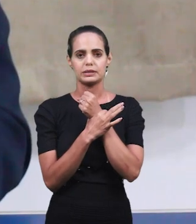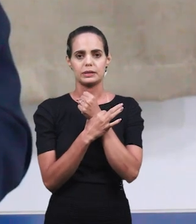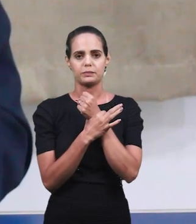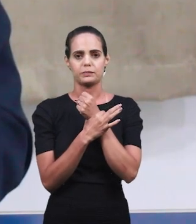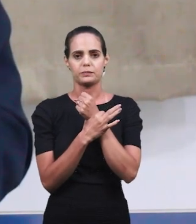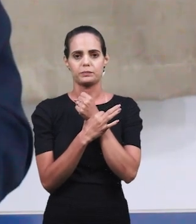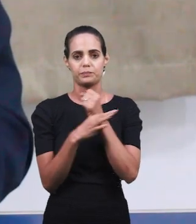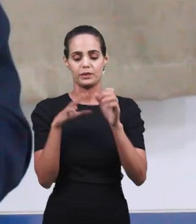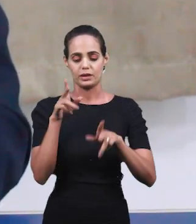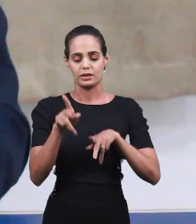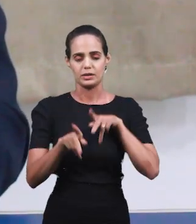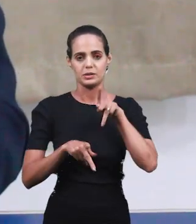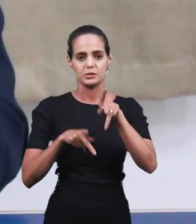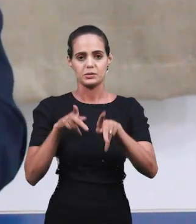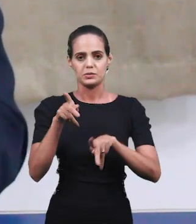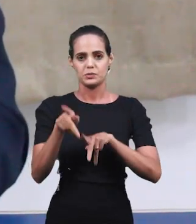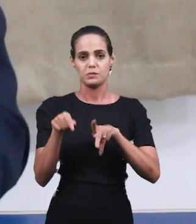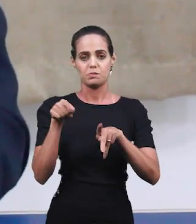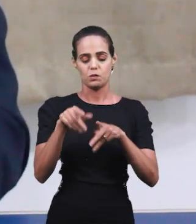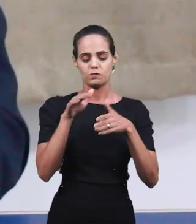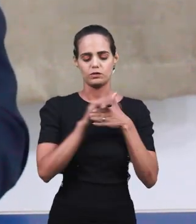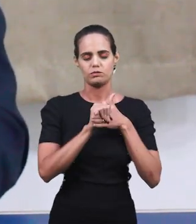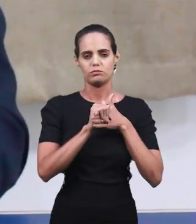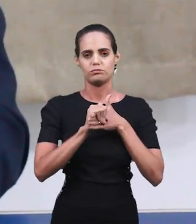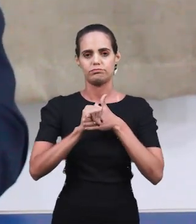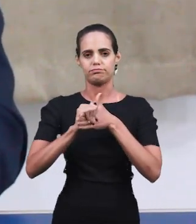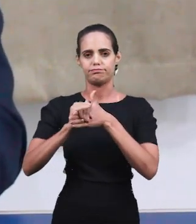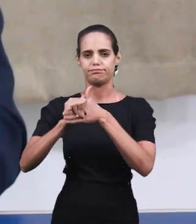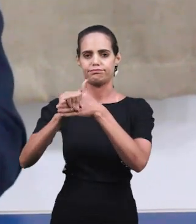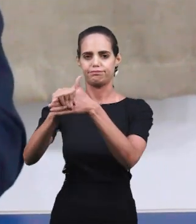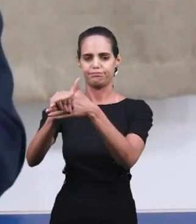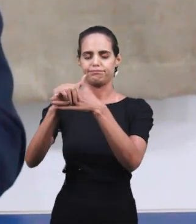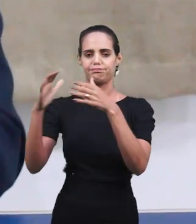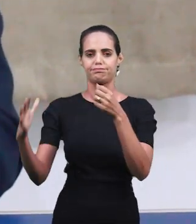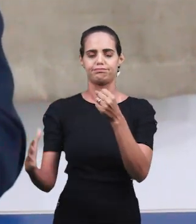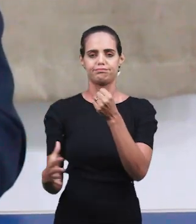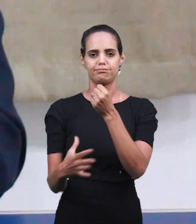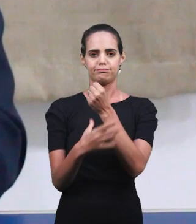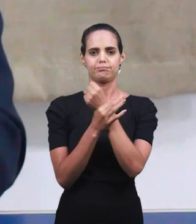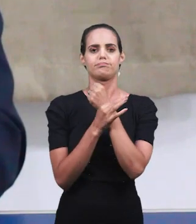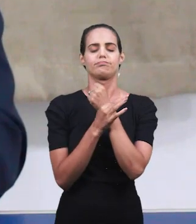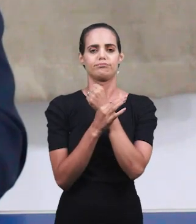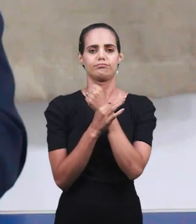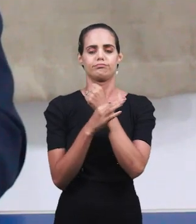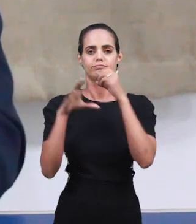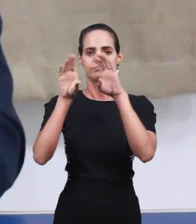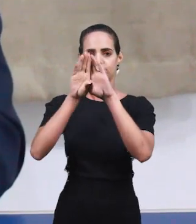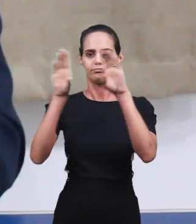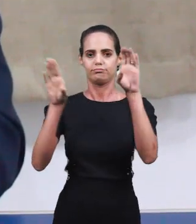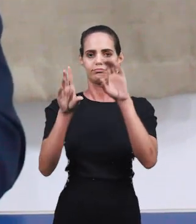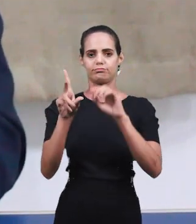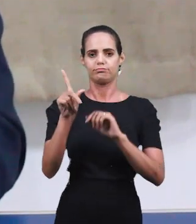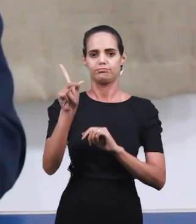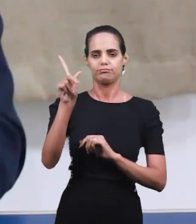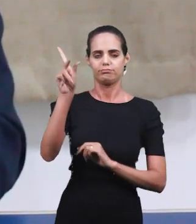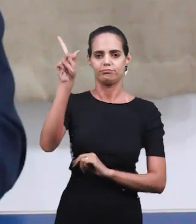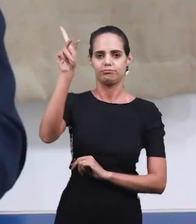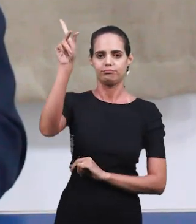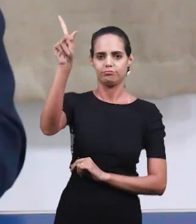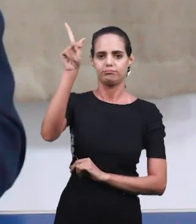povo, ele tem sido conduzido com segurança à eternidade de